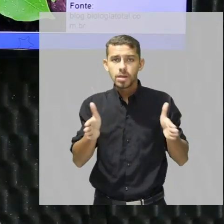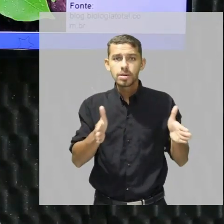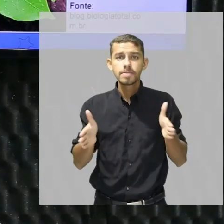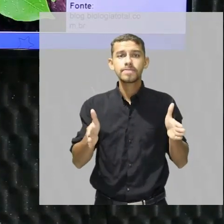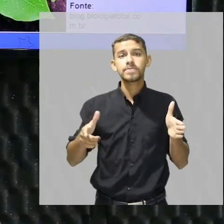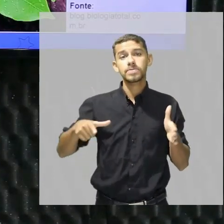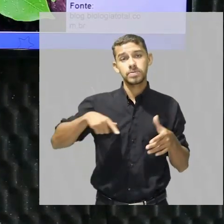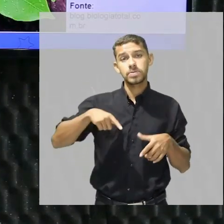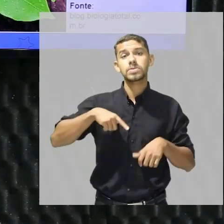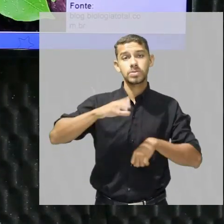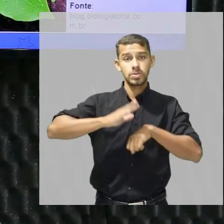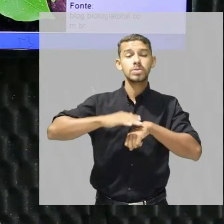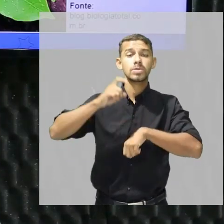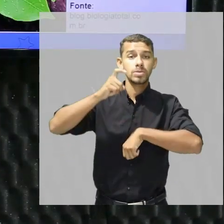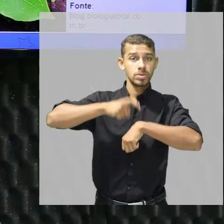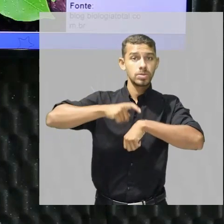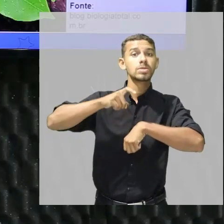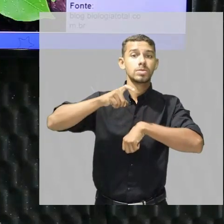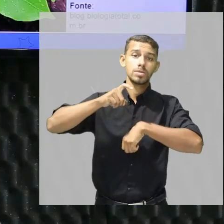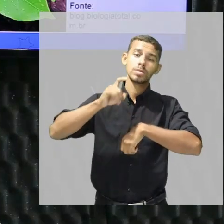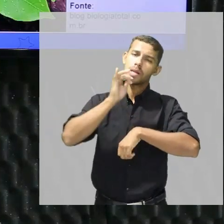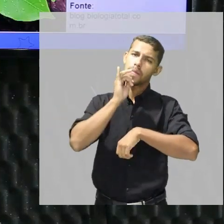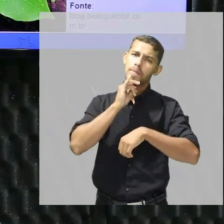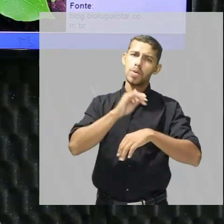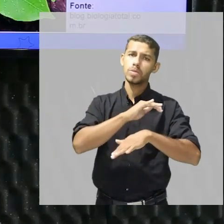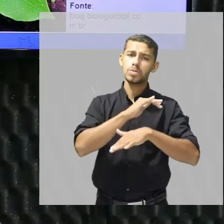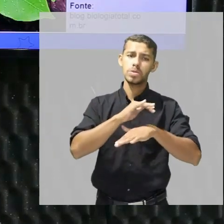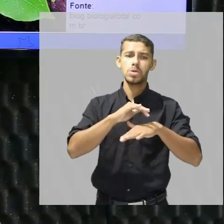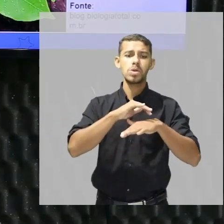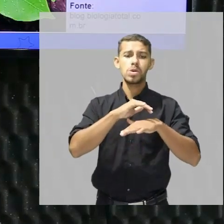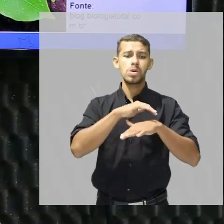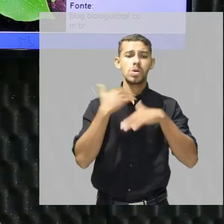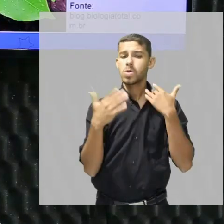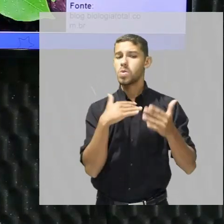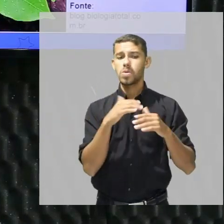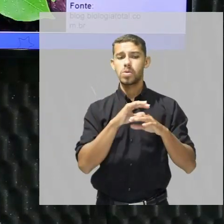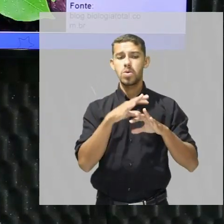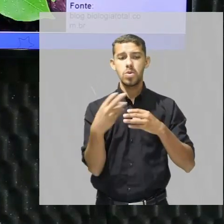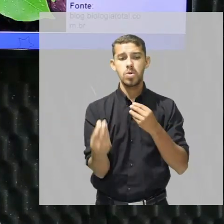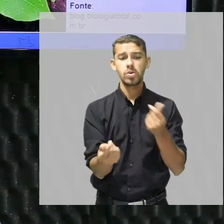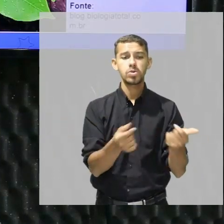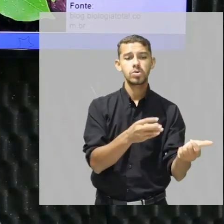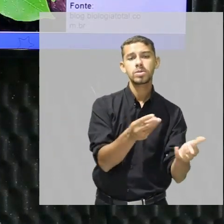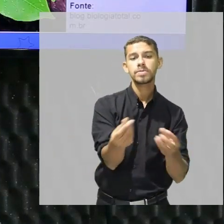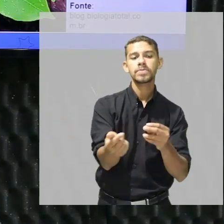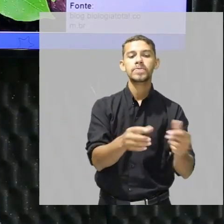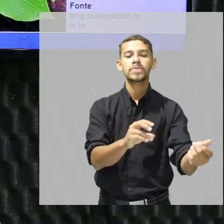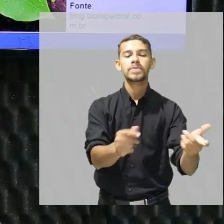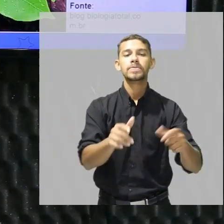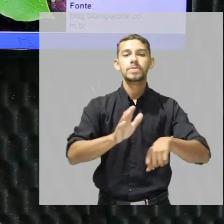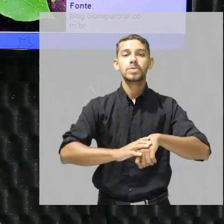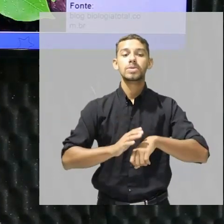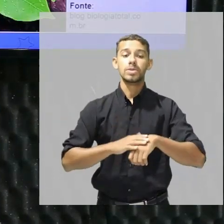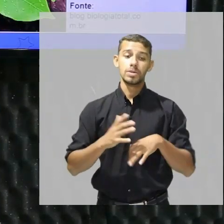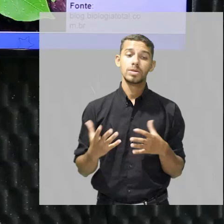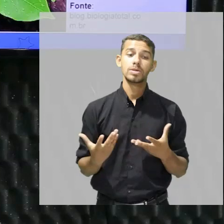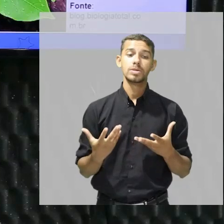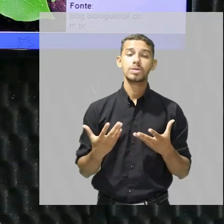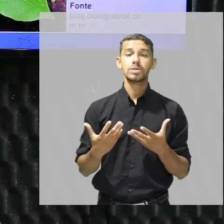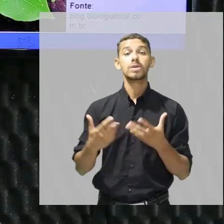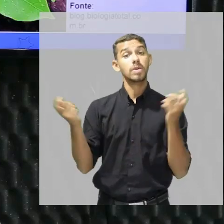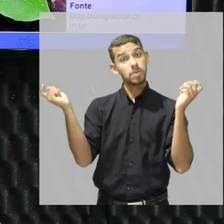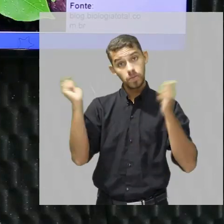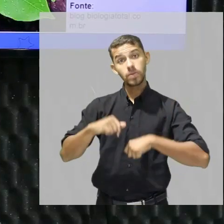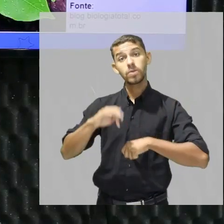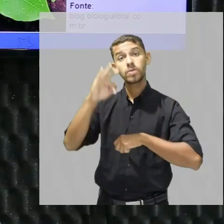morrem, por exemplo, elas deixam ali o seu cadáver, né, os seus restos, que terminam